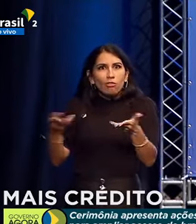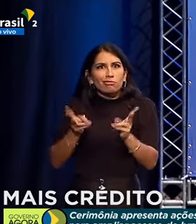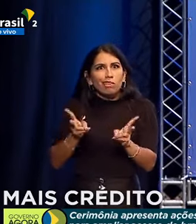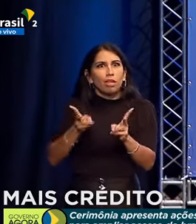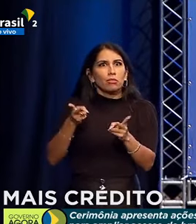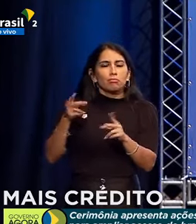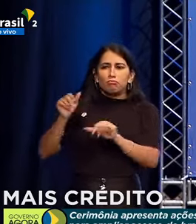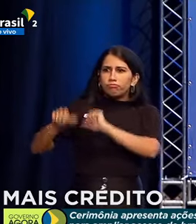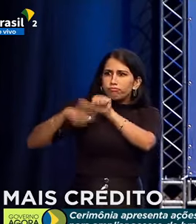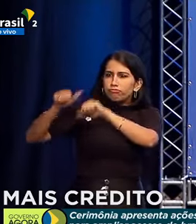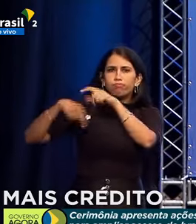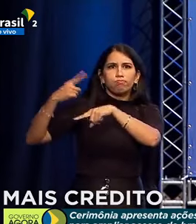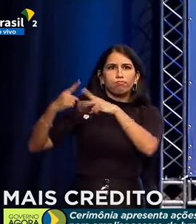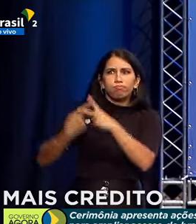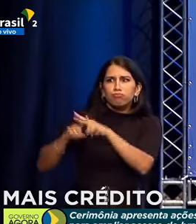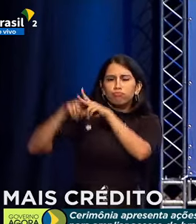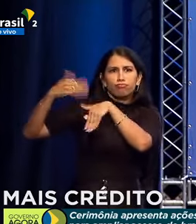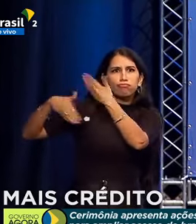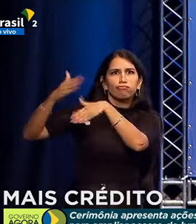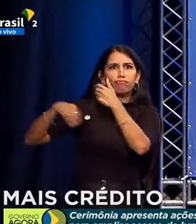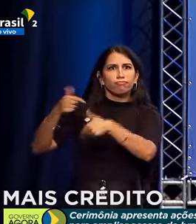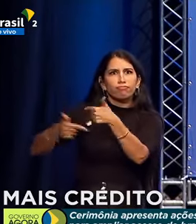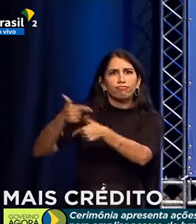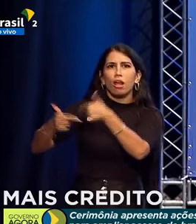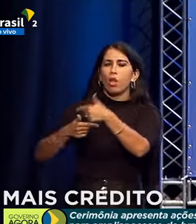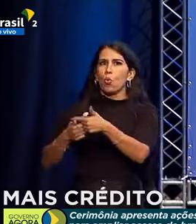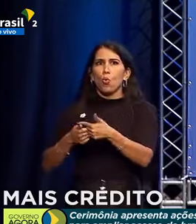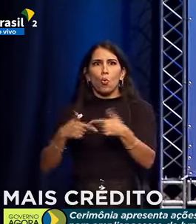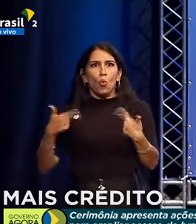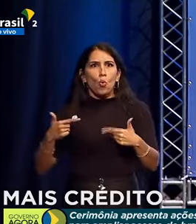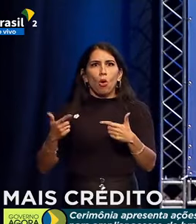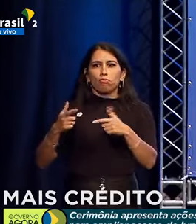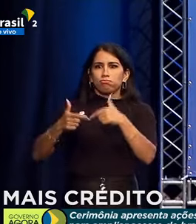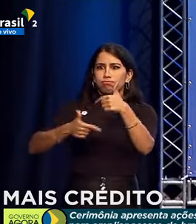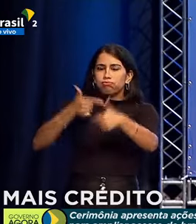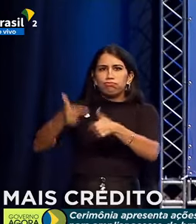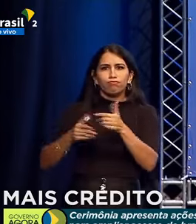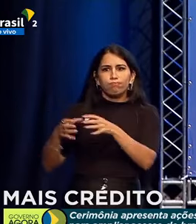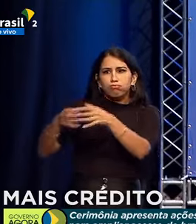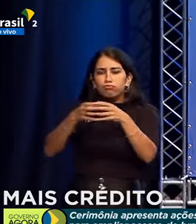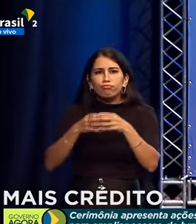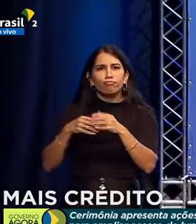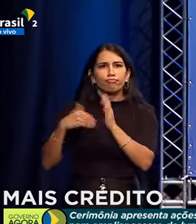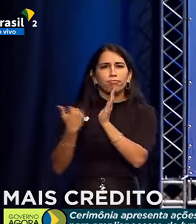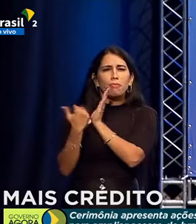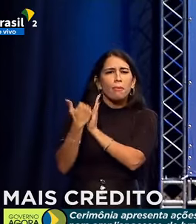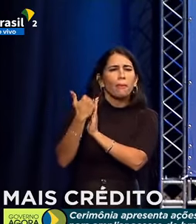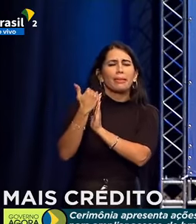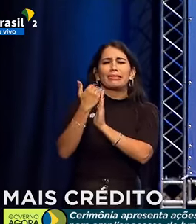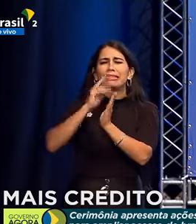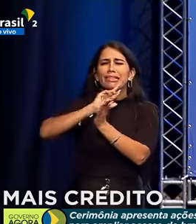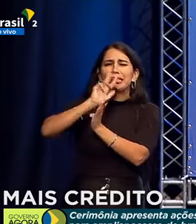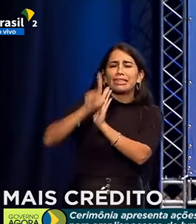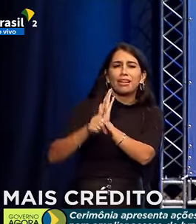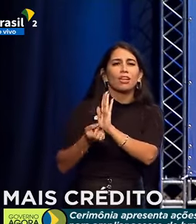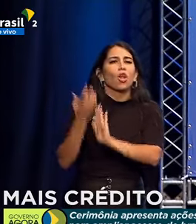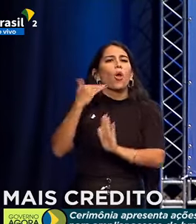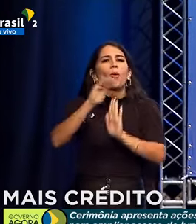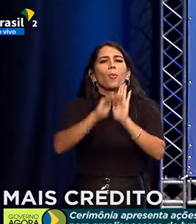de digitalização e inclusão financeira de 100 milhões de brasileiros. Depois criou o FIAGRO, criou o programa de